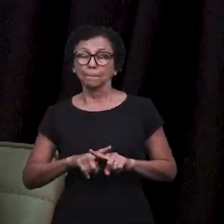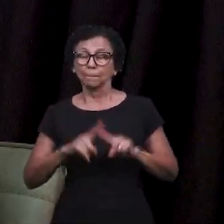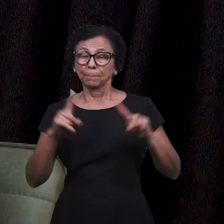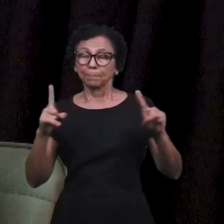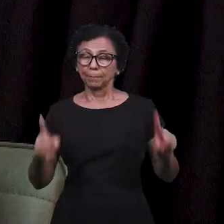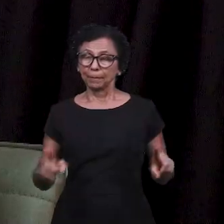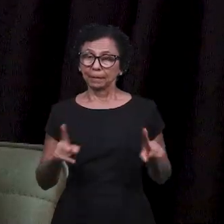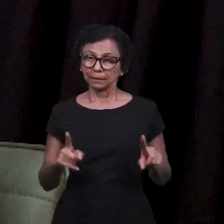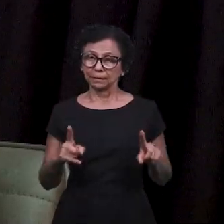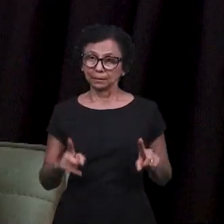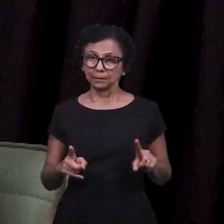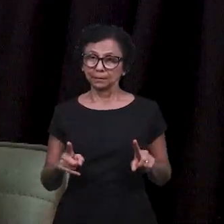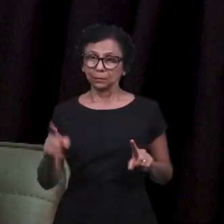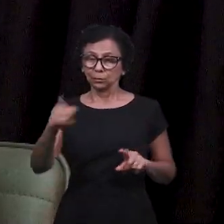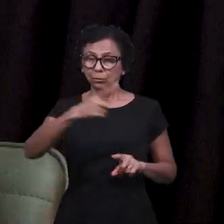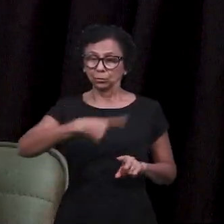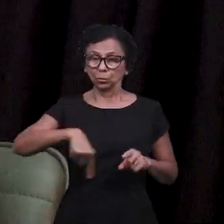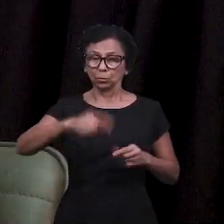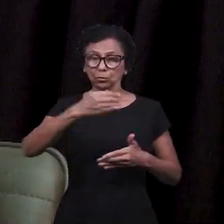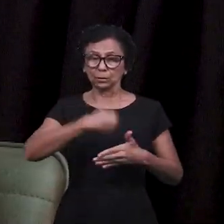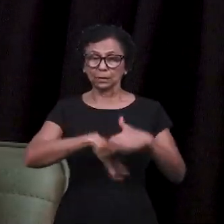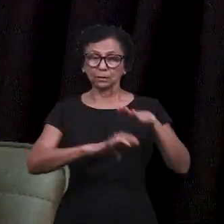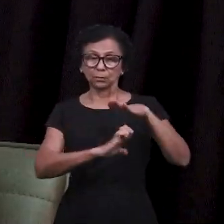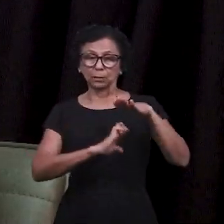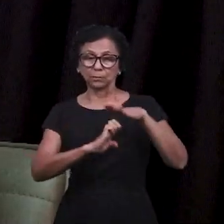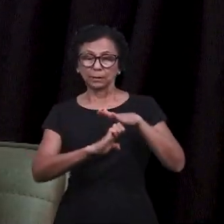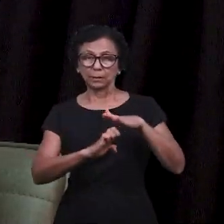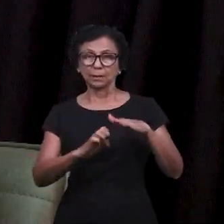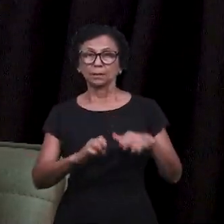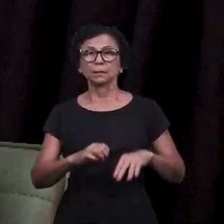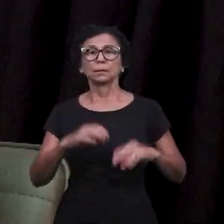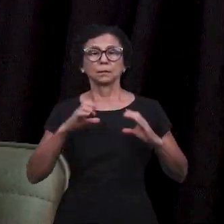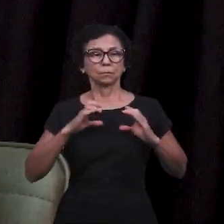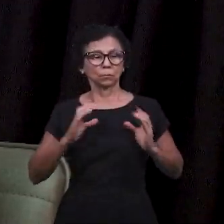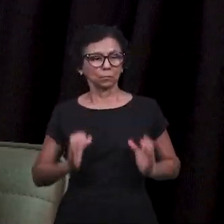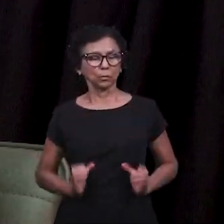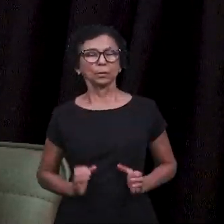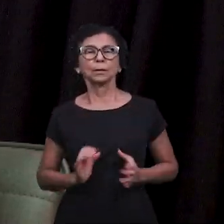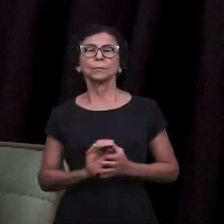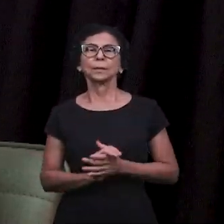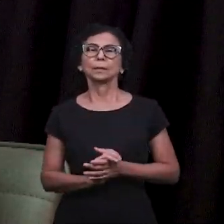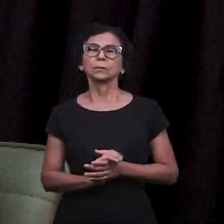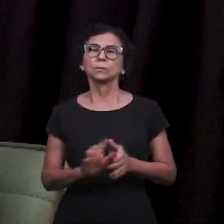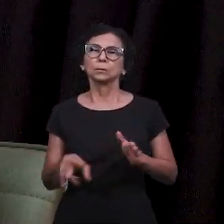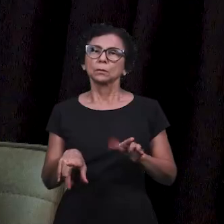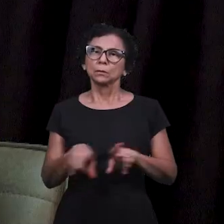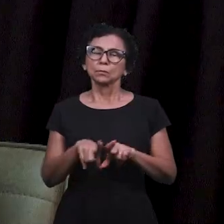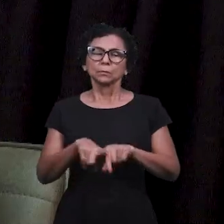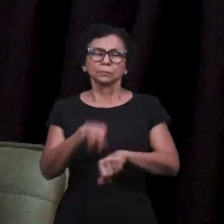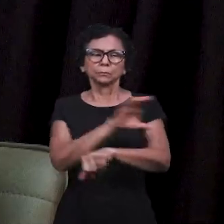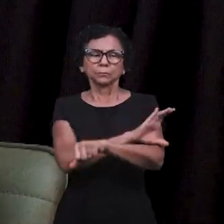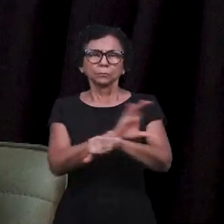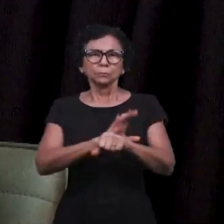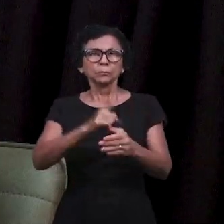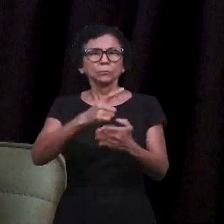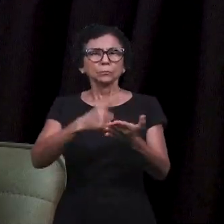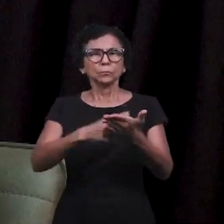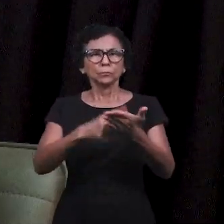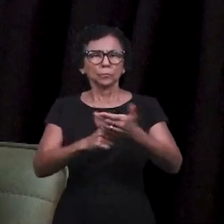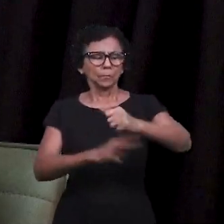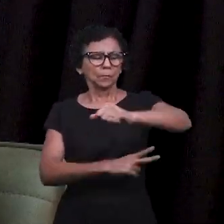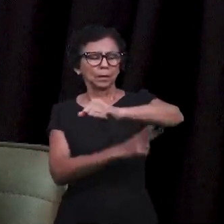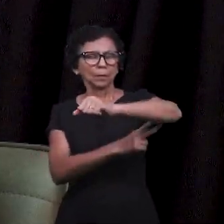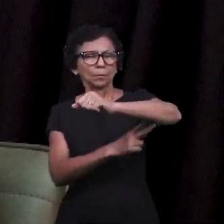de integridade, uma cultura empresarial efetivamente comprometida com esses pilares, com essas políticas, com os valores